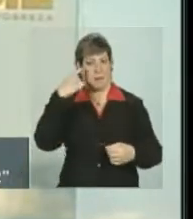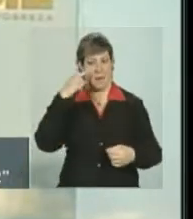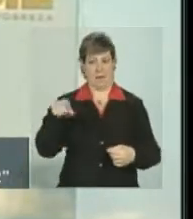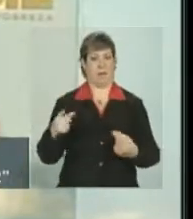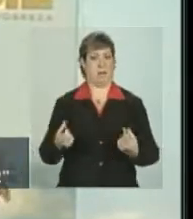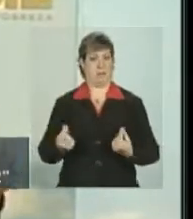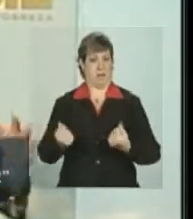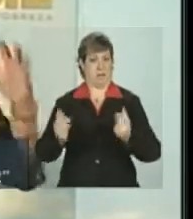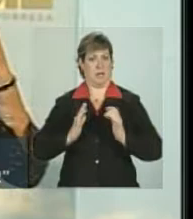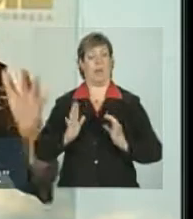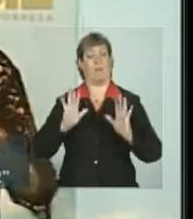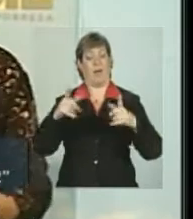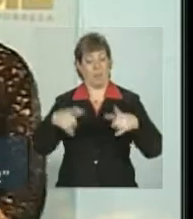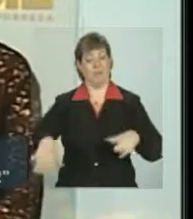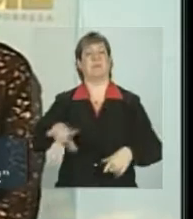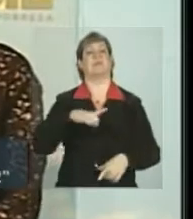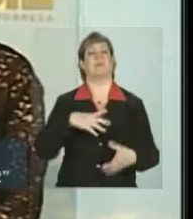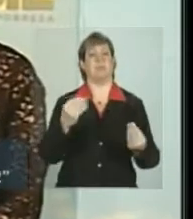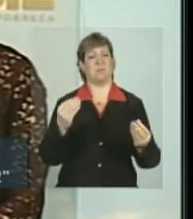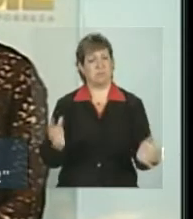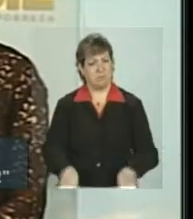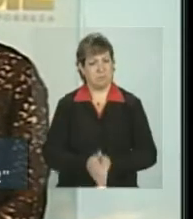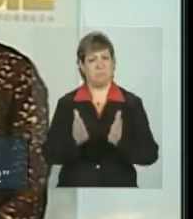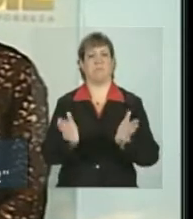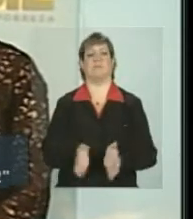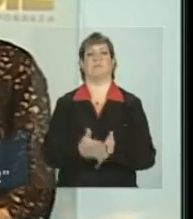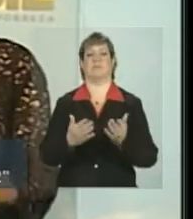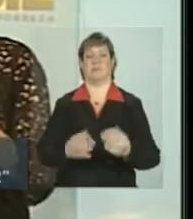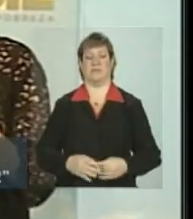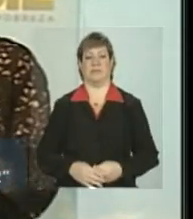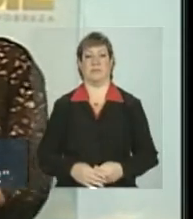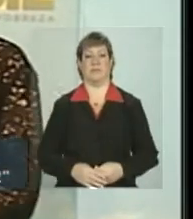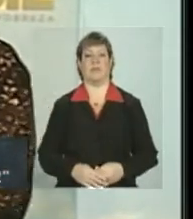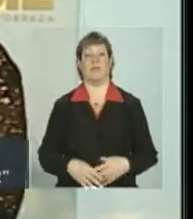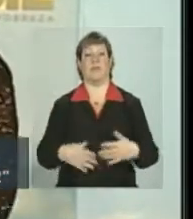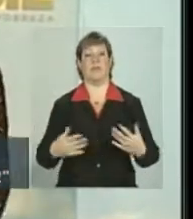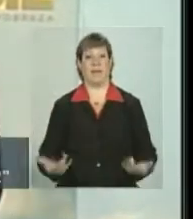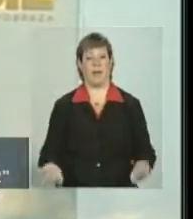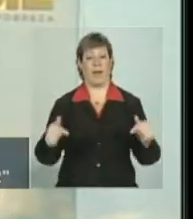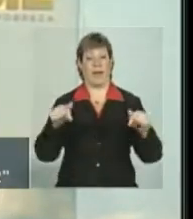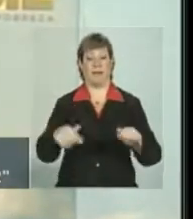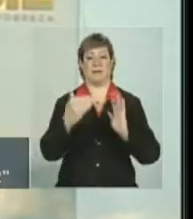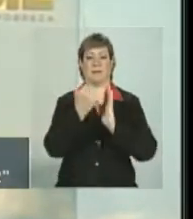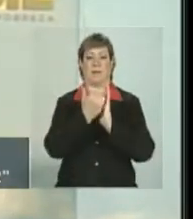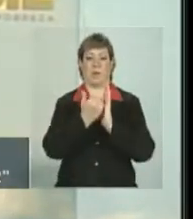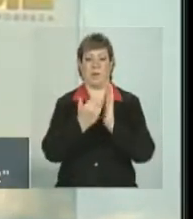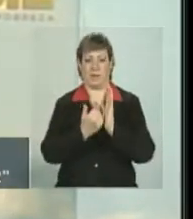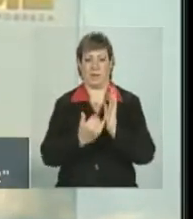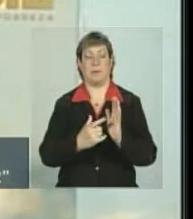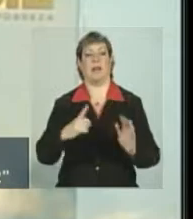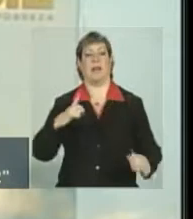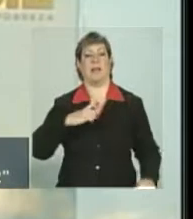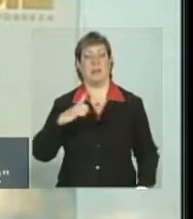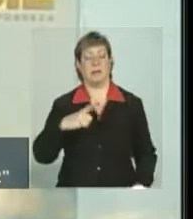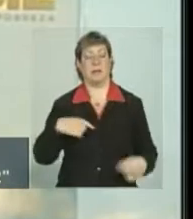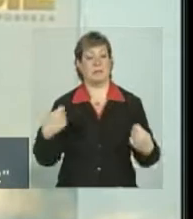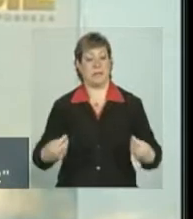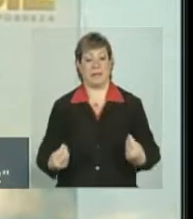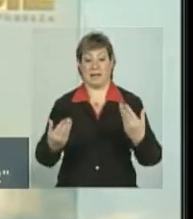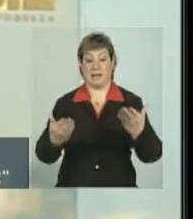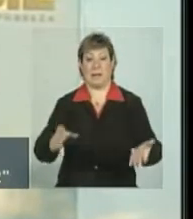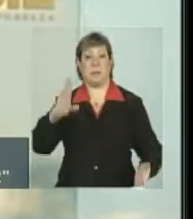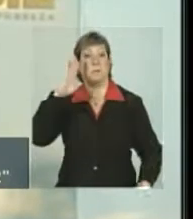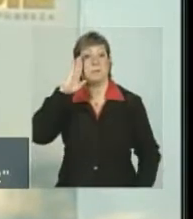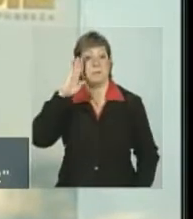ricas, também têm grandes bolsões de pobreza. Esse é um programa que tem de dar